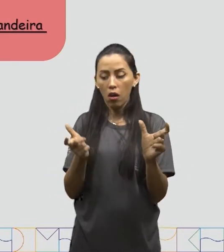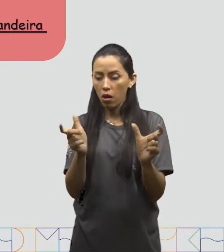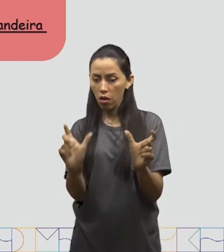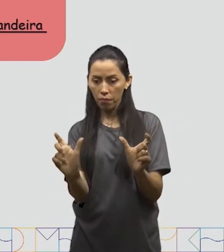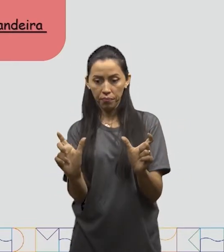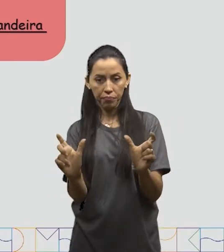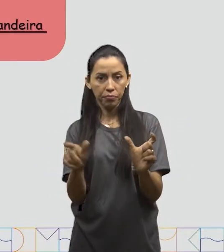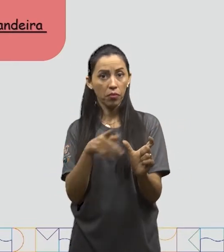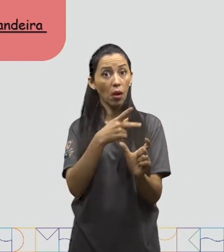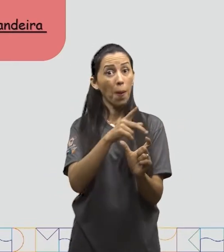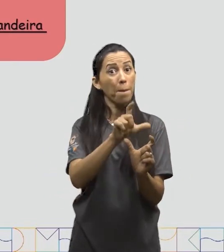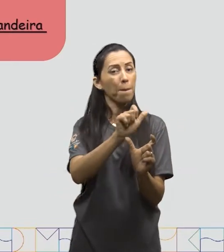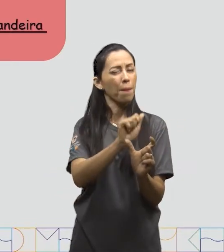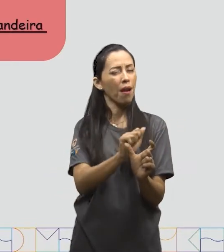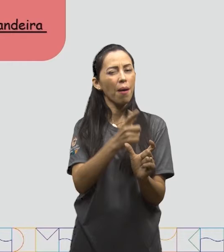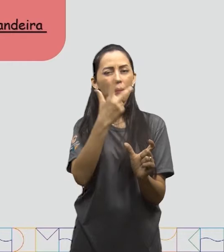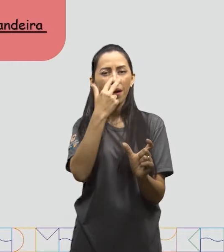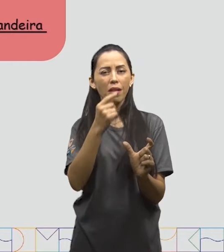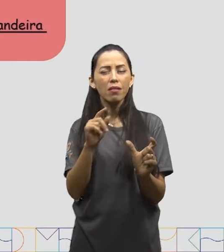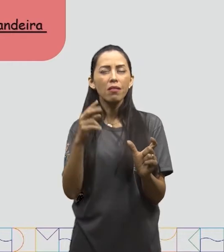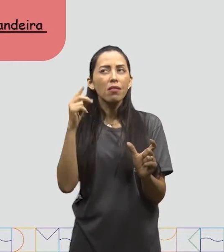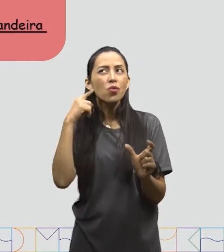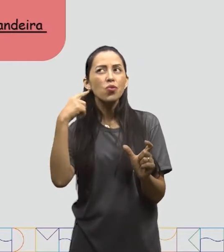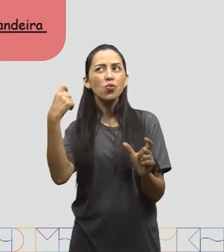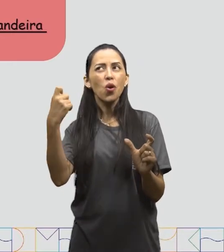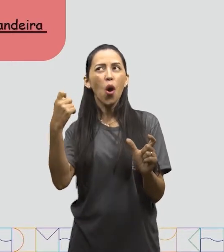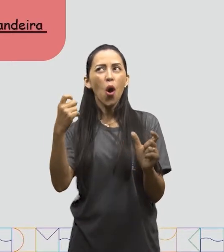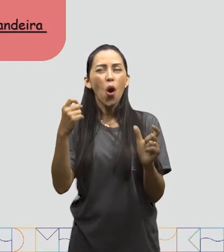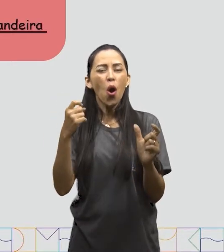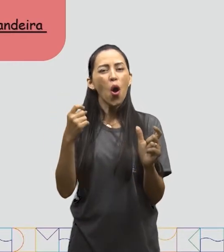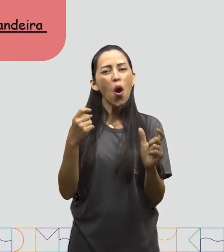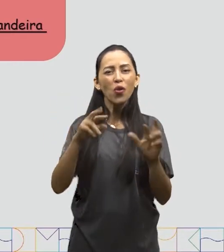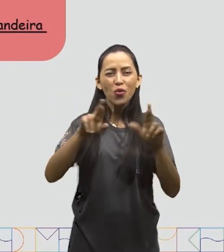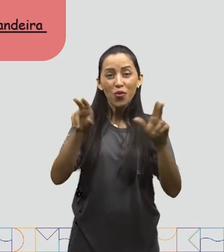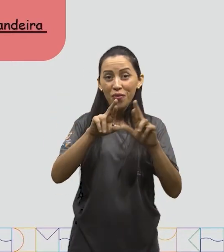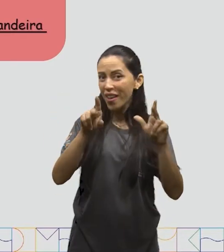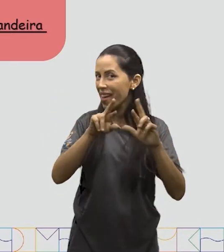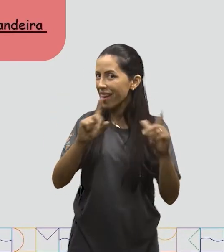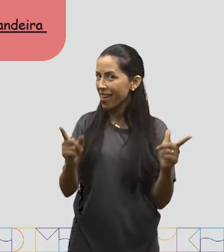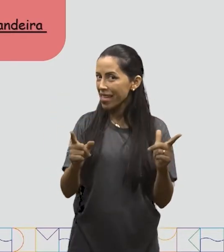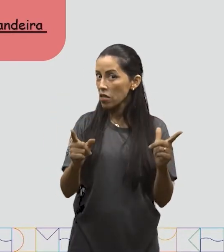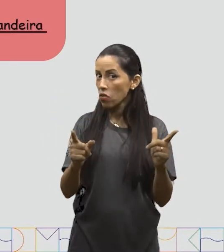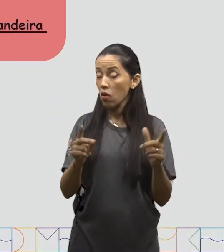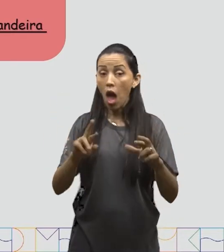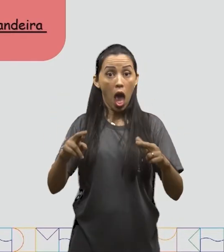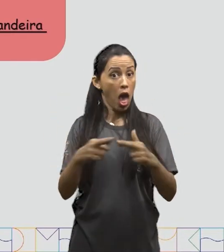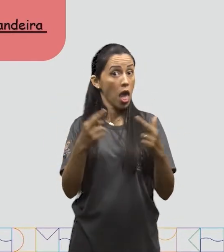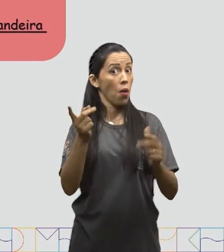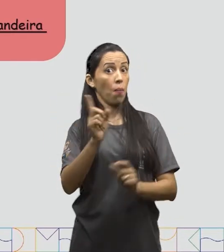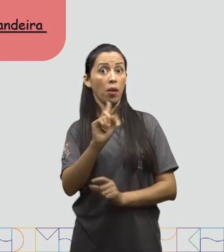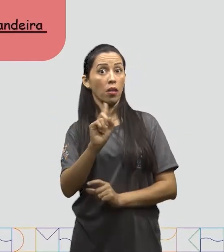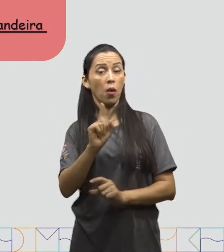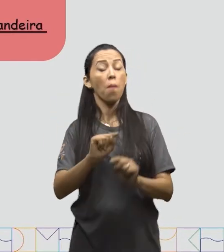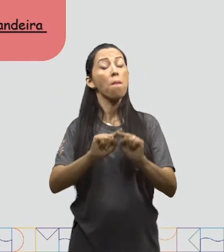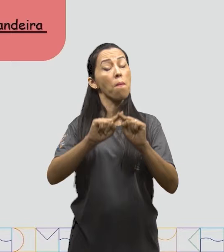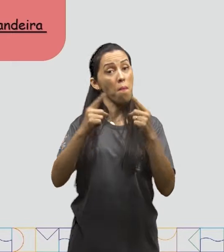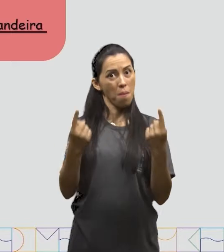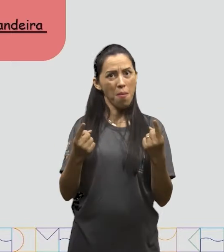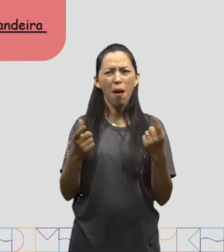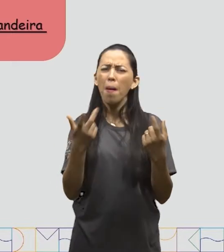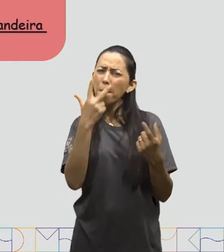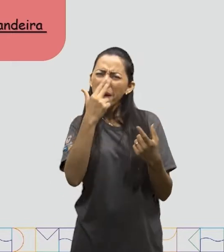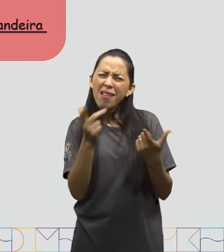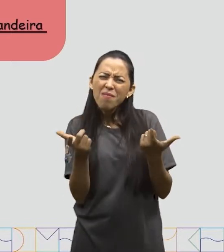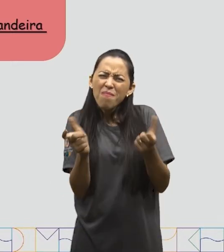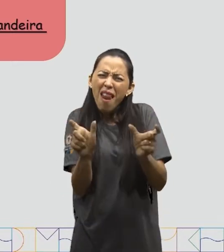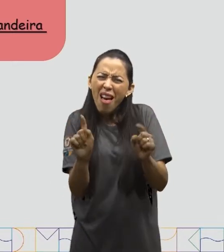plá repetido traz um som divertido para o verso. Apesar de não rimar, fica a impressão de que as